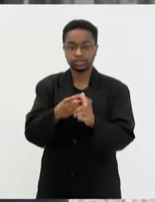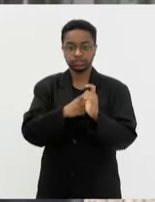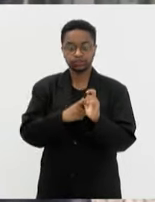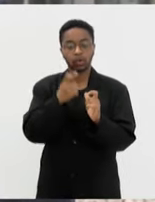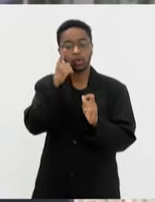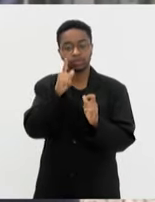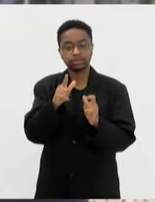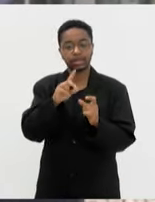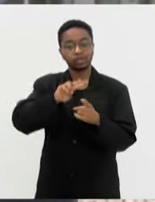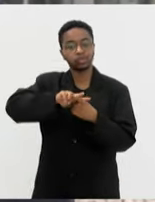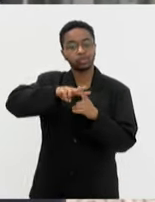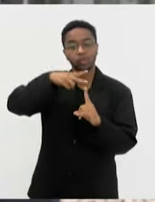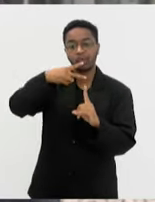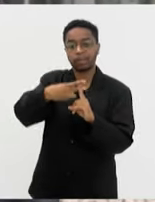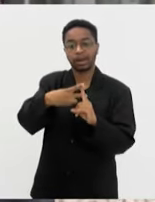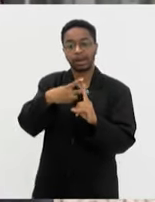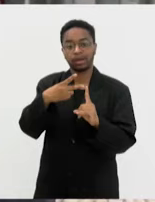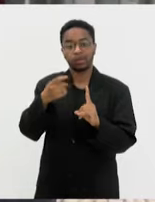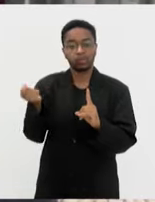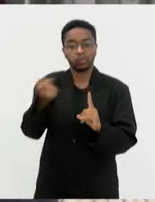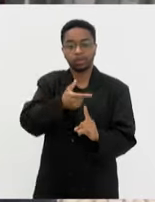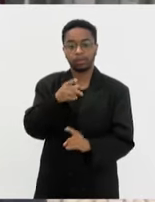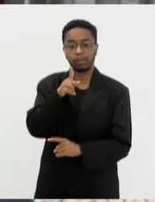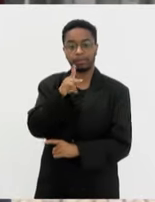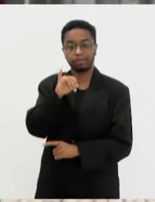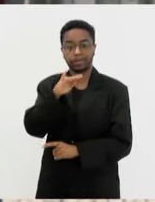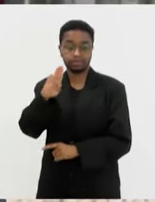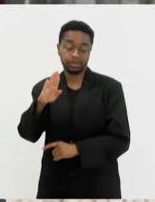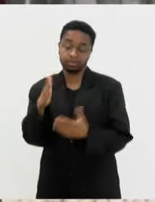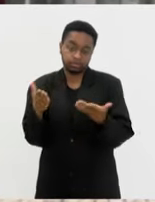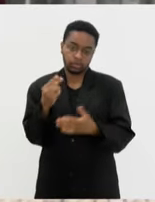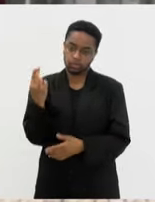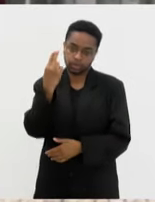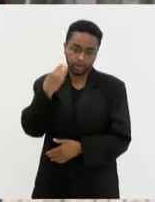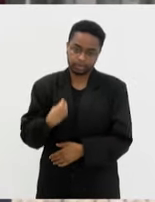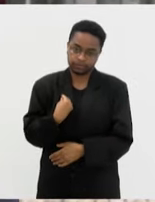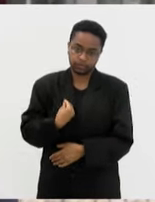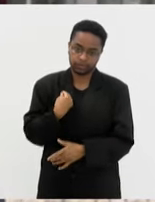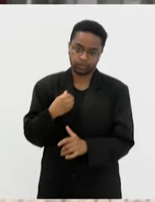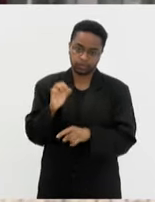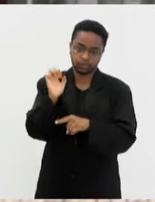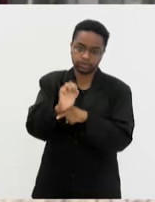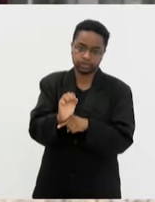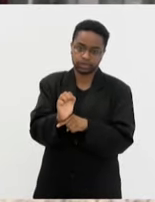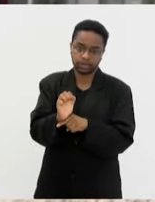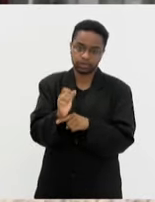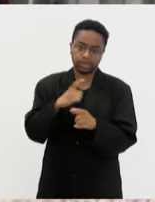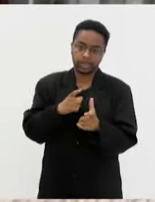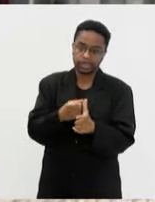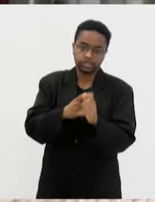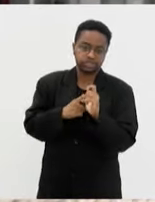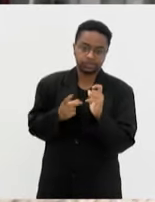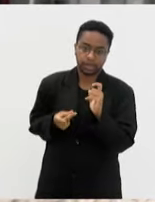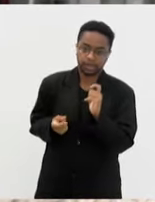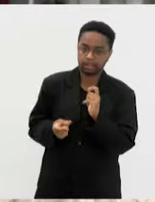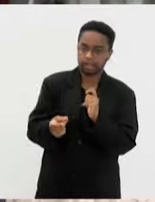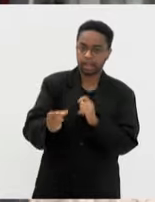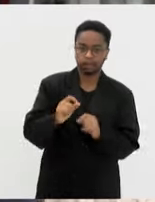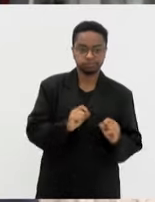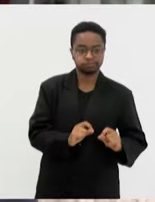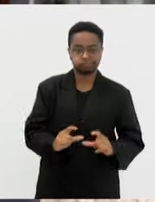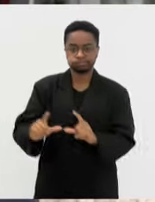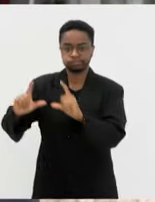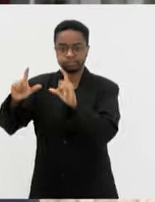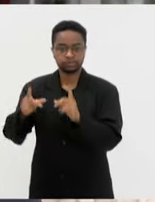crescer o dobro do PIB. É impraticável se conviver com um estado de dívida permanente e crescente dessa